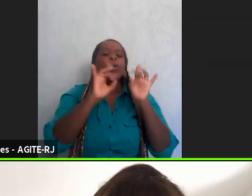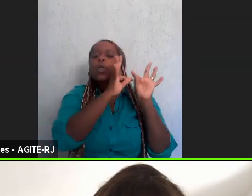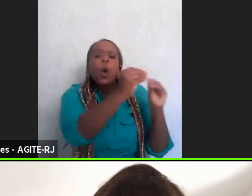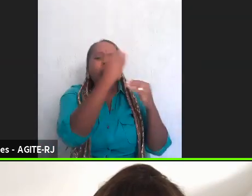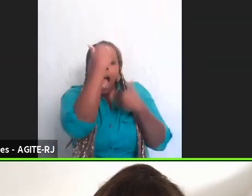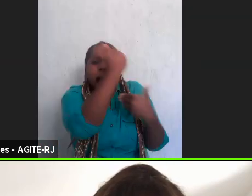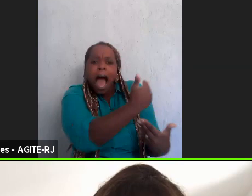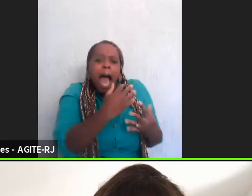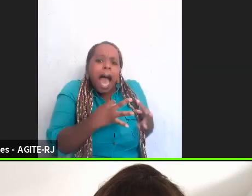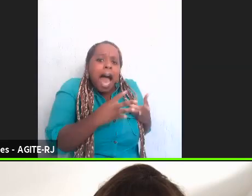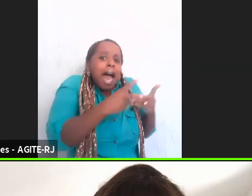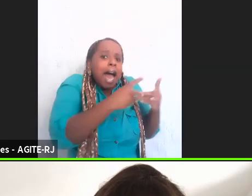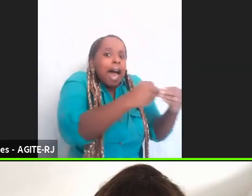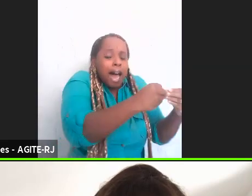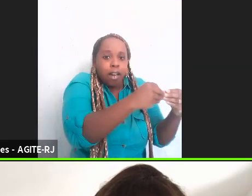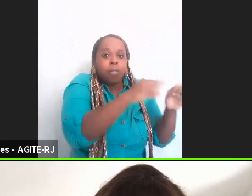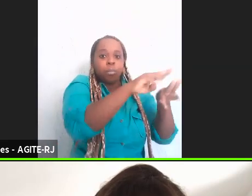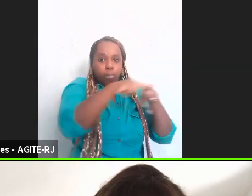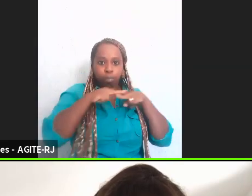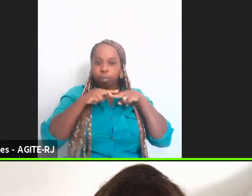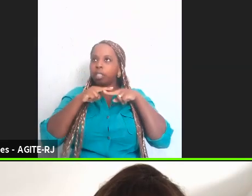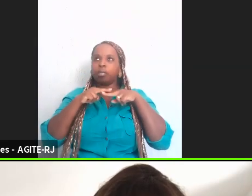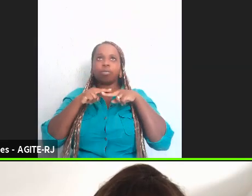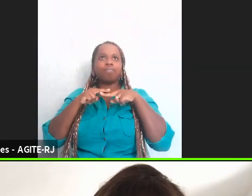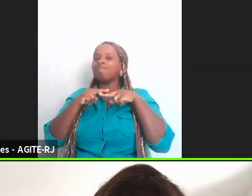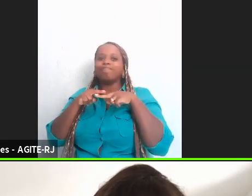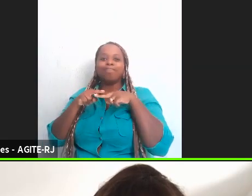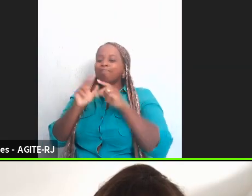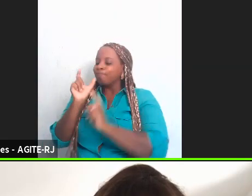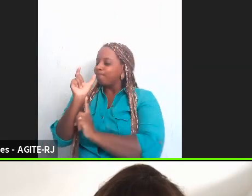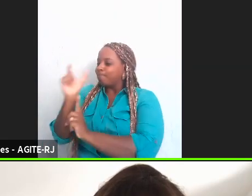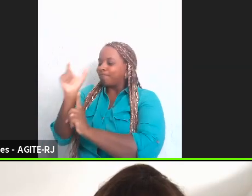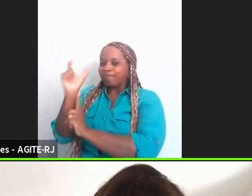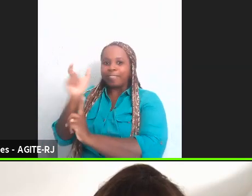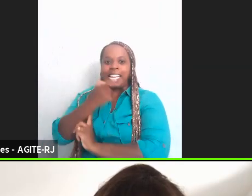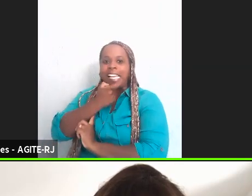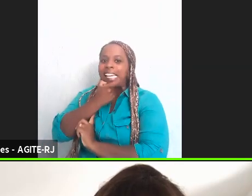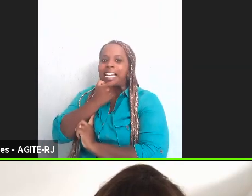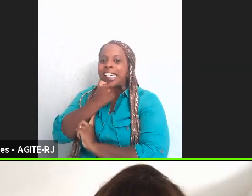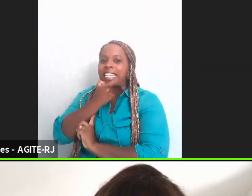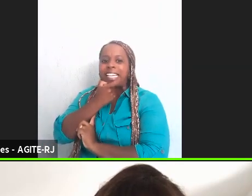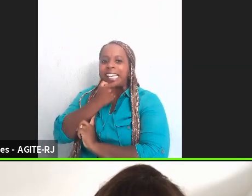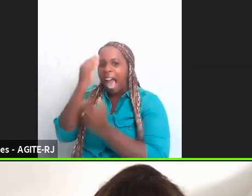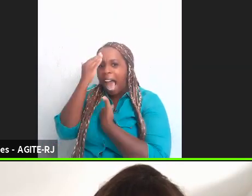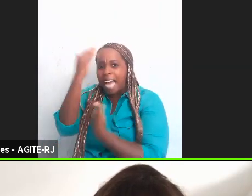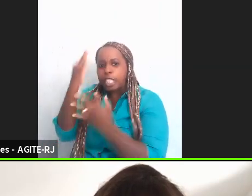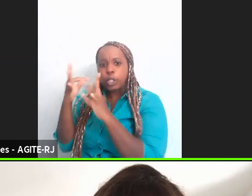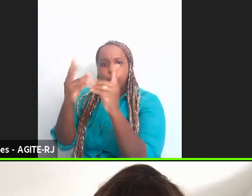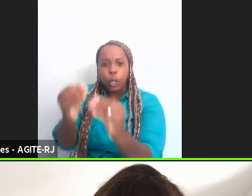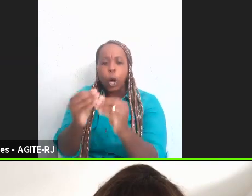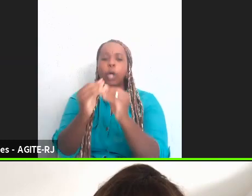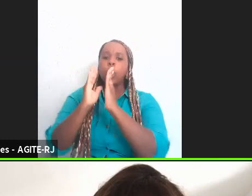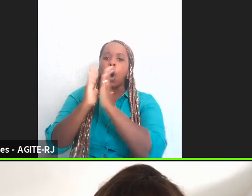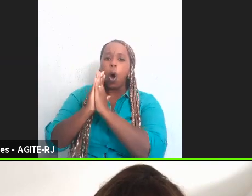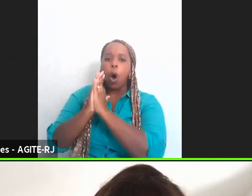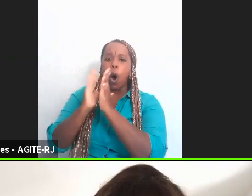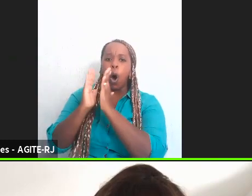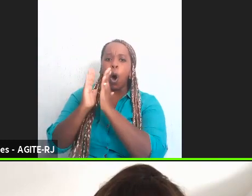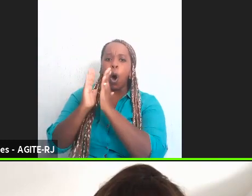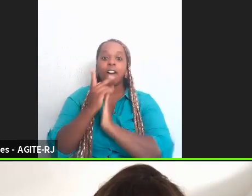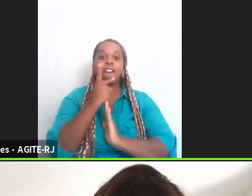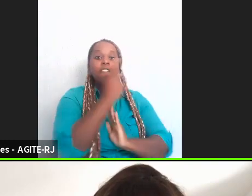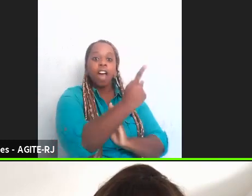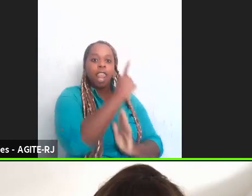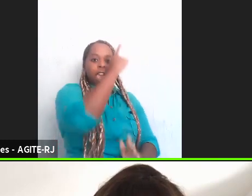eu... Oração não veio. Não veio na cabeça. Em vez de dizer agradeço a todos pelas orações, eu falei